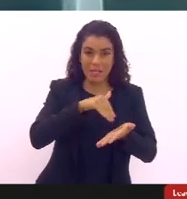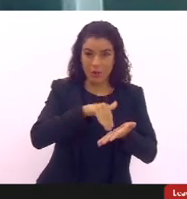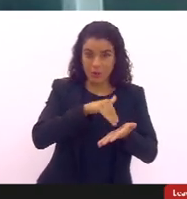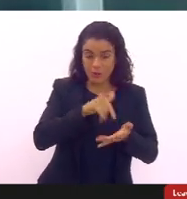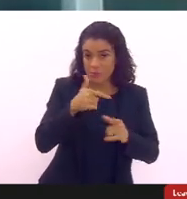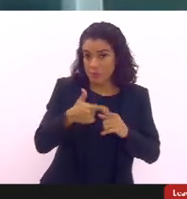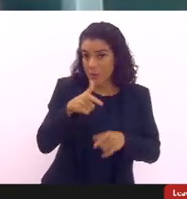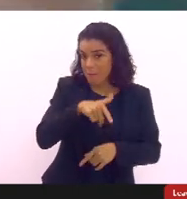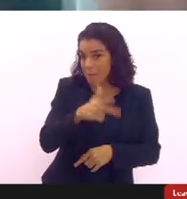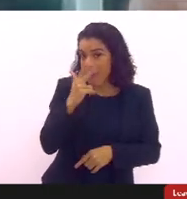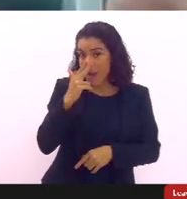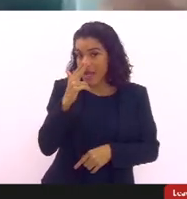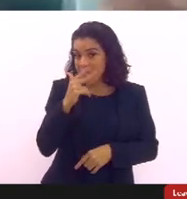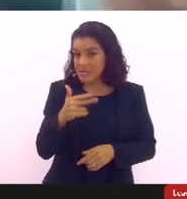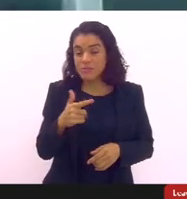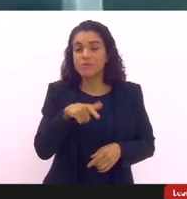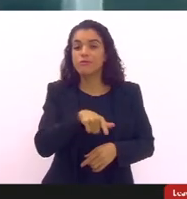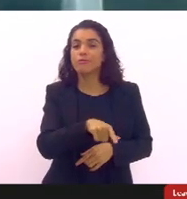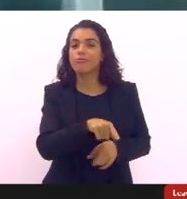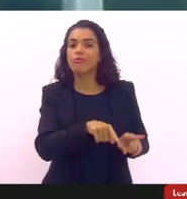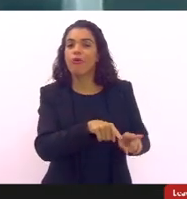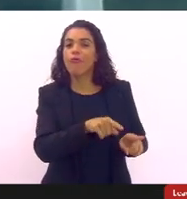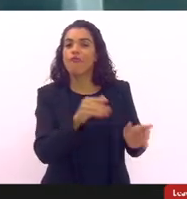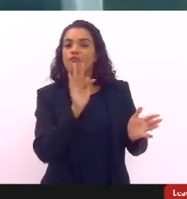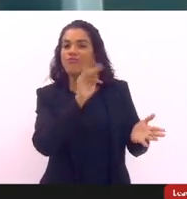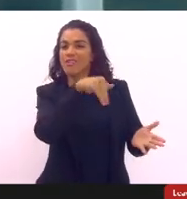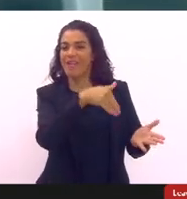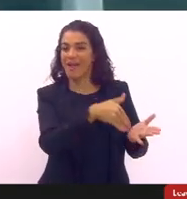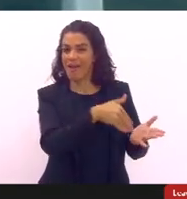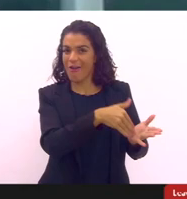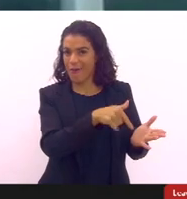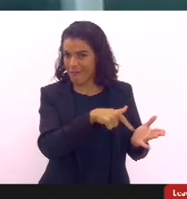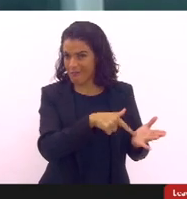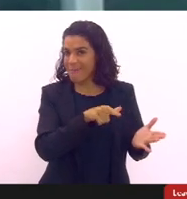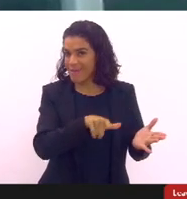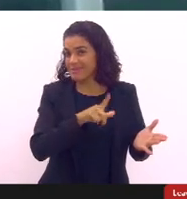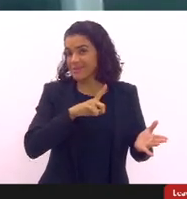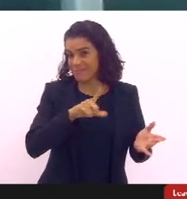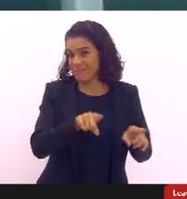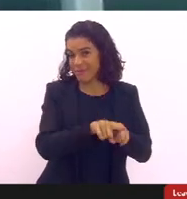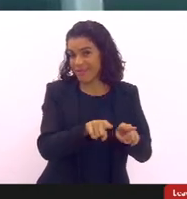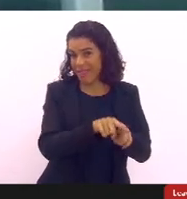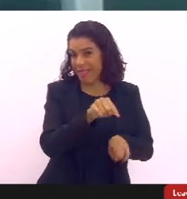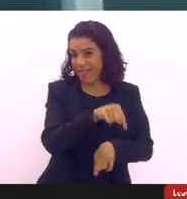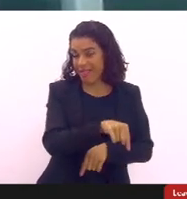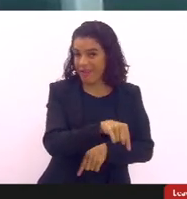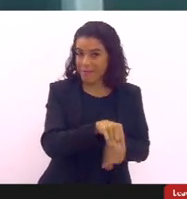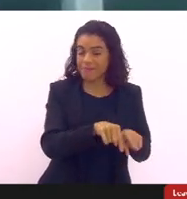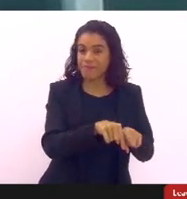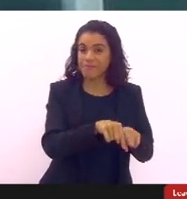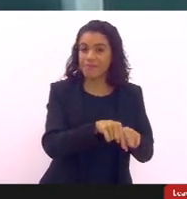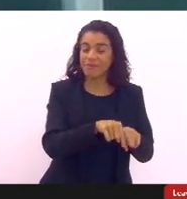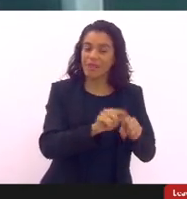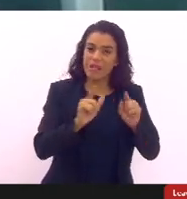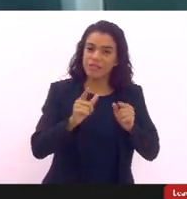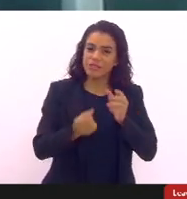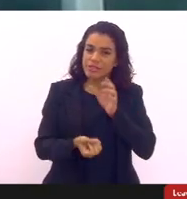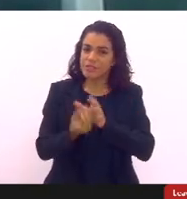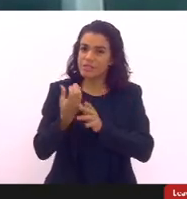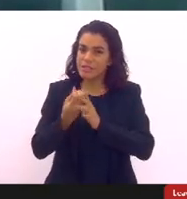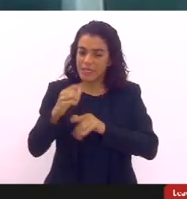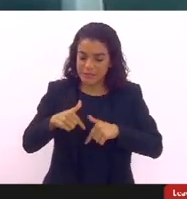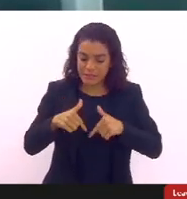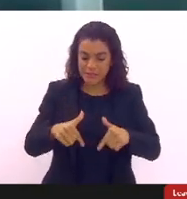isso aqui pode não ser a ponta lá no território local, mas isso aqui também é ponta, a gente faz ação